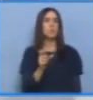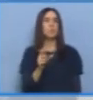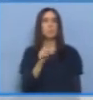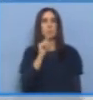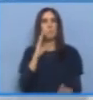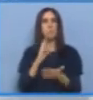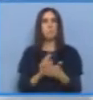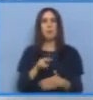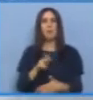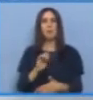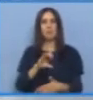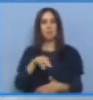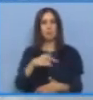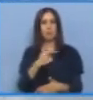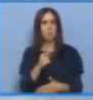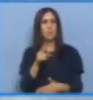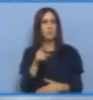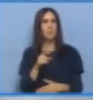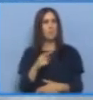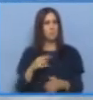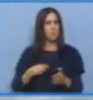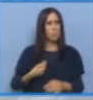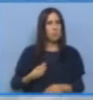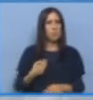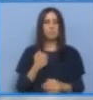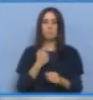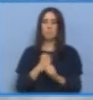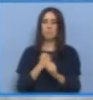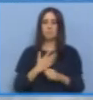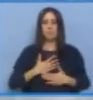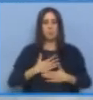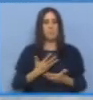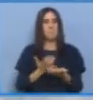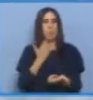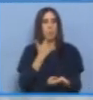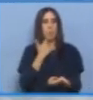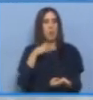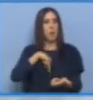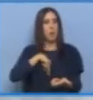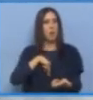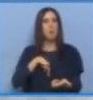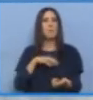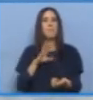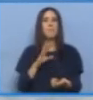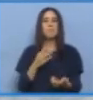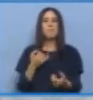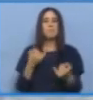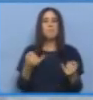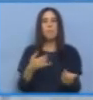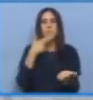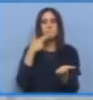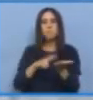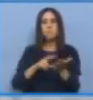essa circunstância do voluntariado missionário ser de facto um projeto muito significativo para quem o faz, mas se calhar pouco significativo para